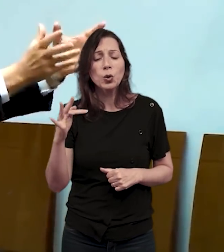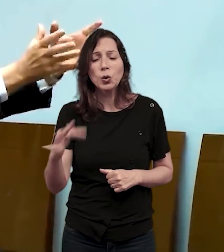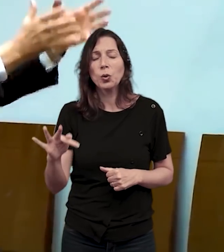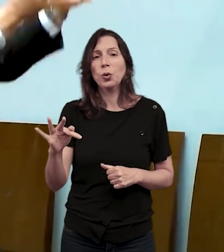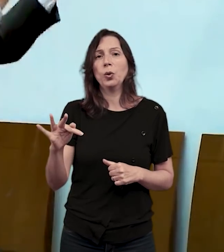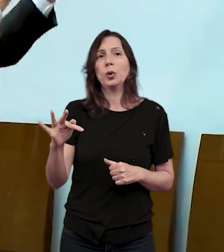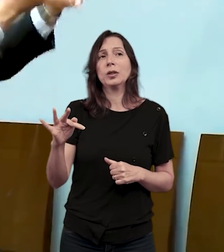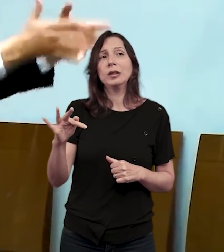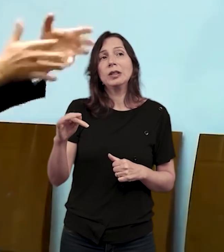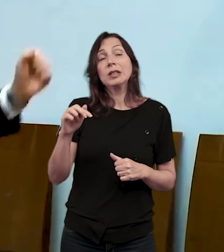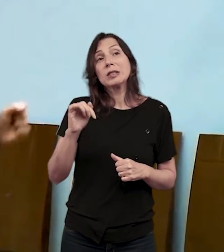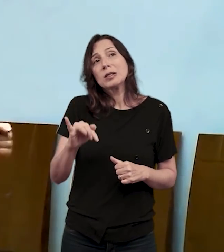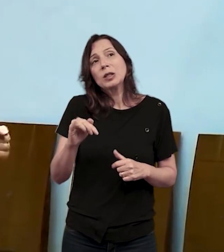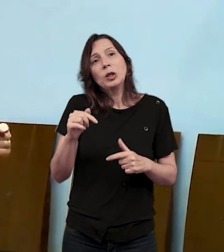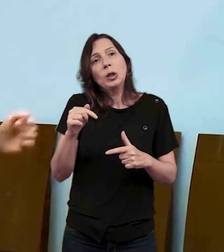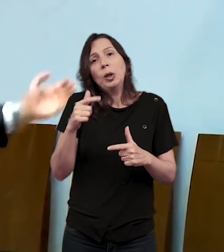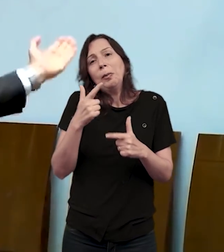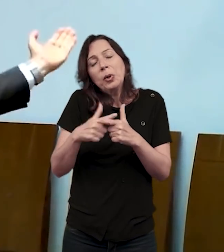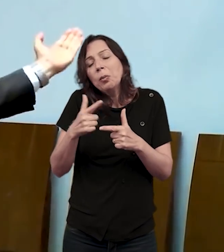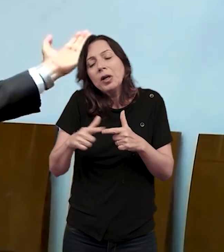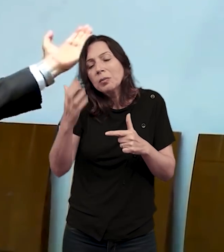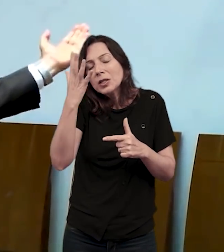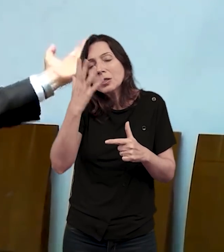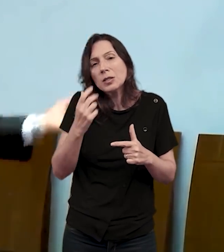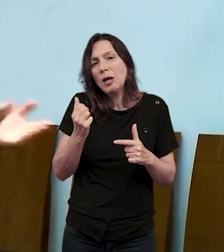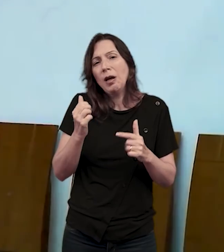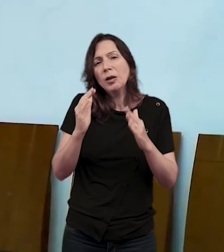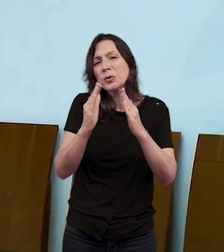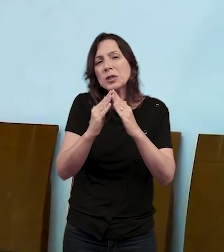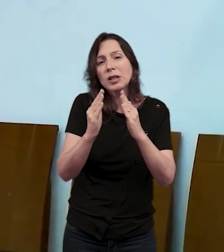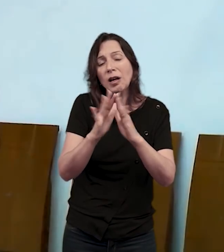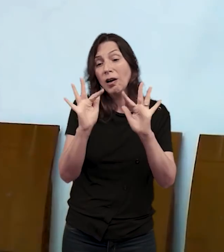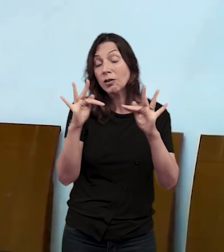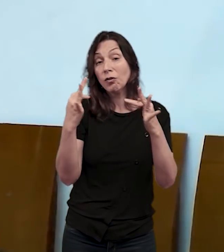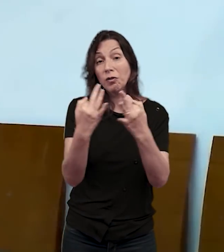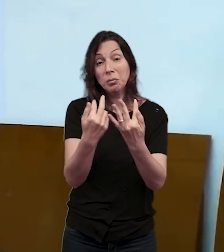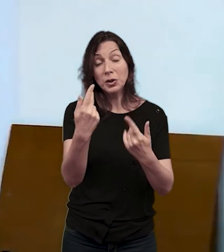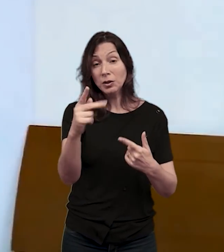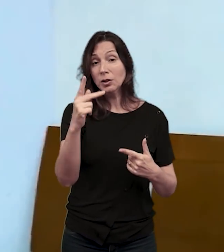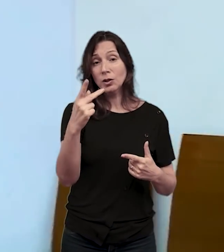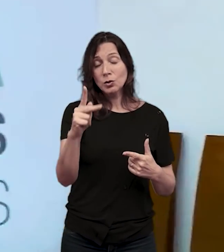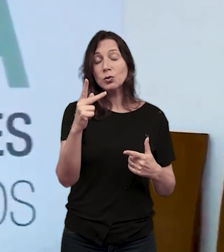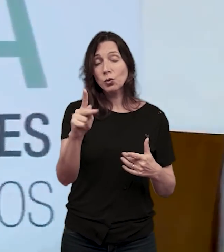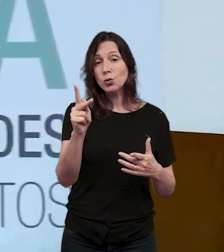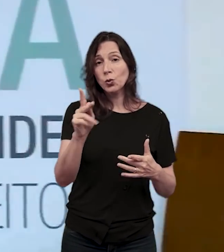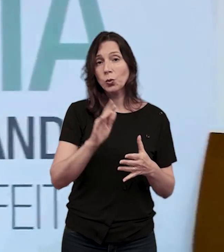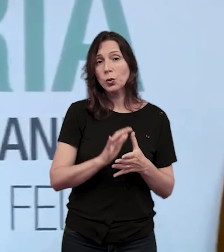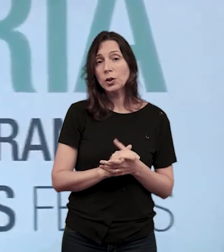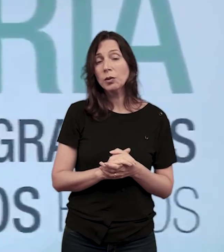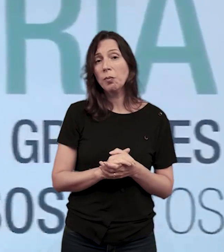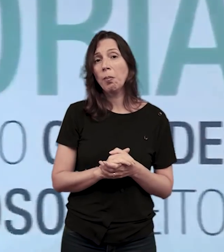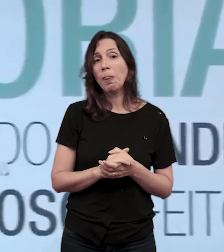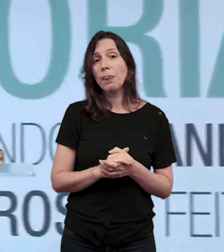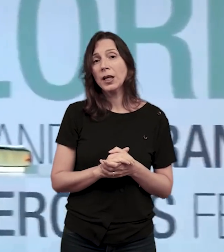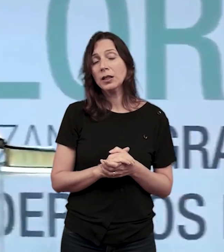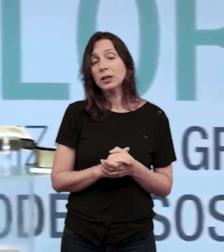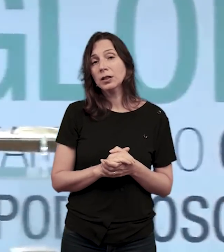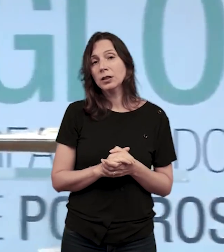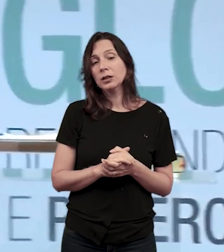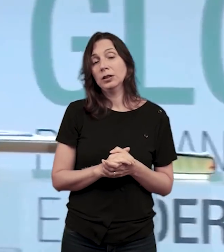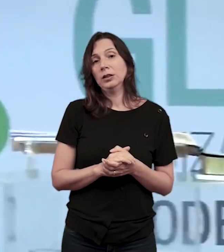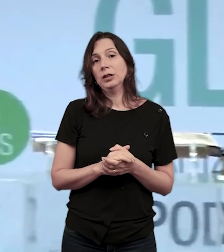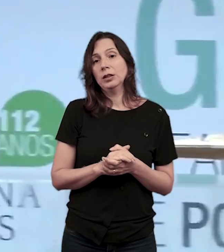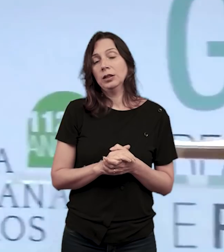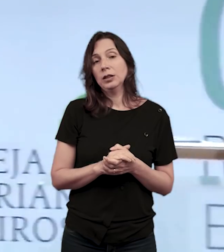muitas tempestades abando sobre o seu telhado, muitos ventos batendo na sua parede, muitas enxurradas batendo nos alicerces da